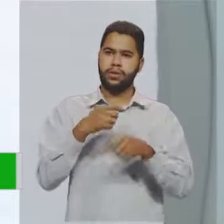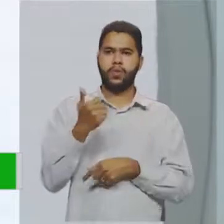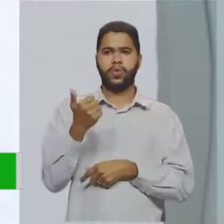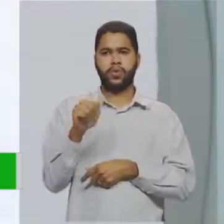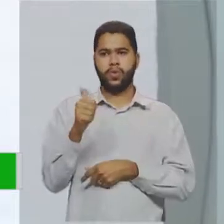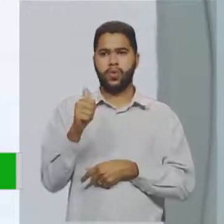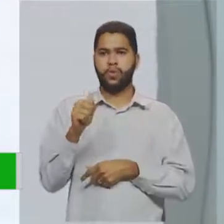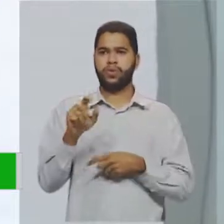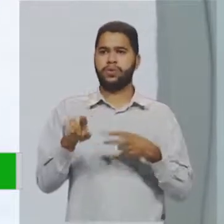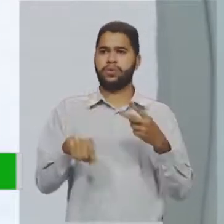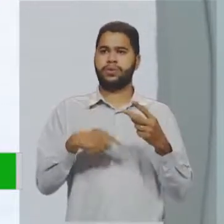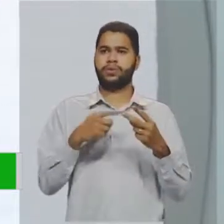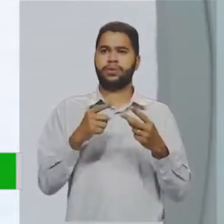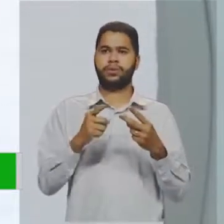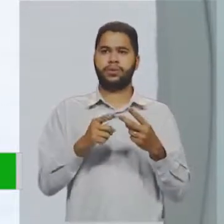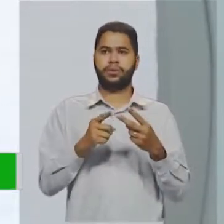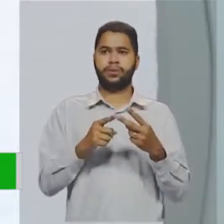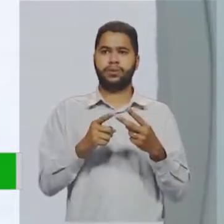11.